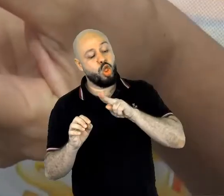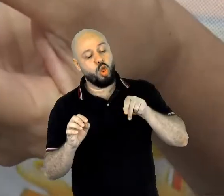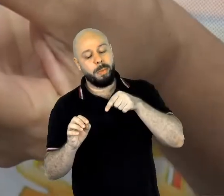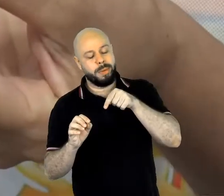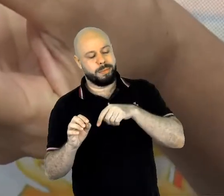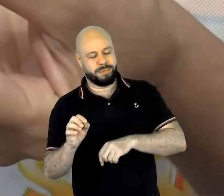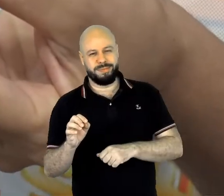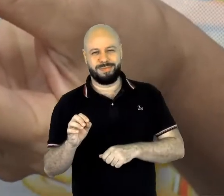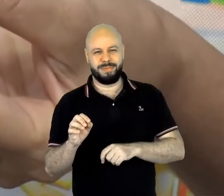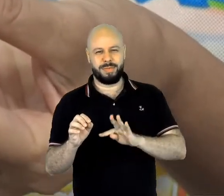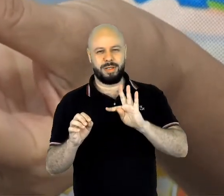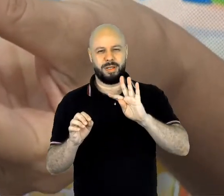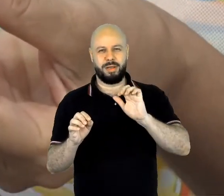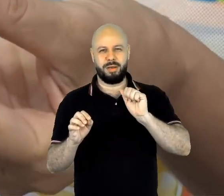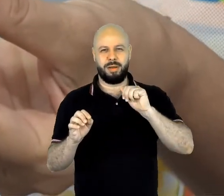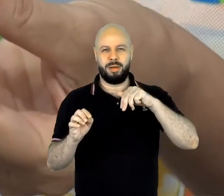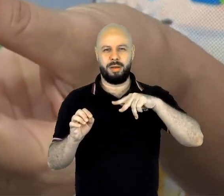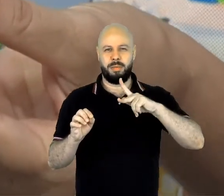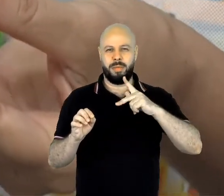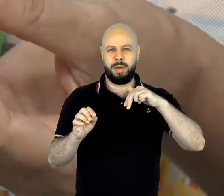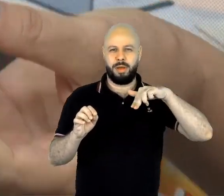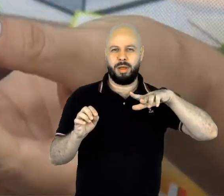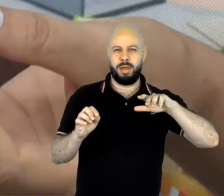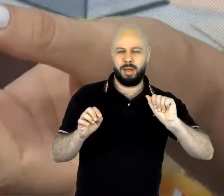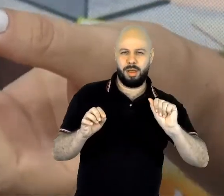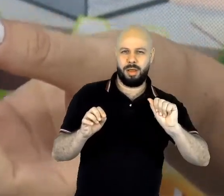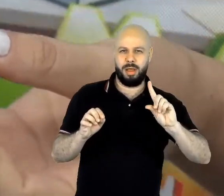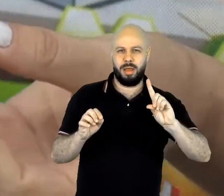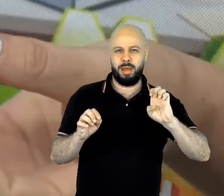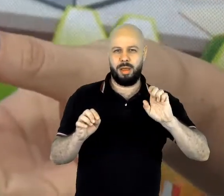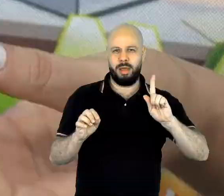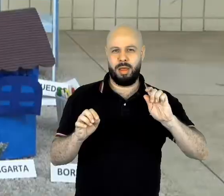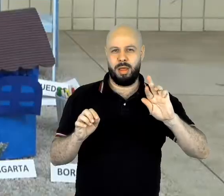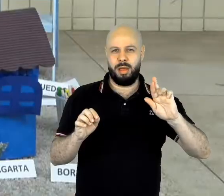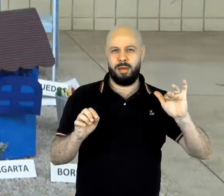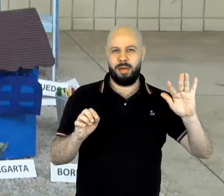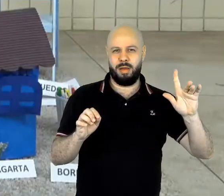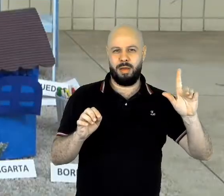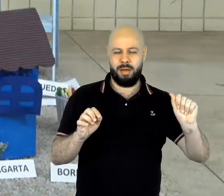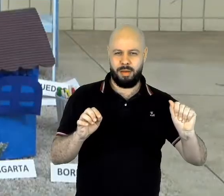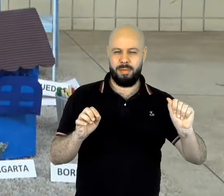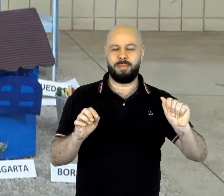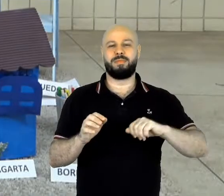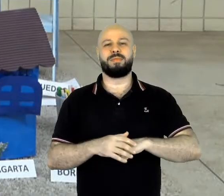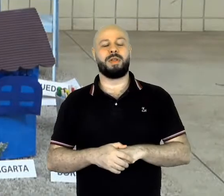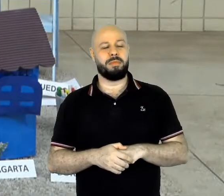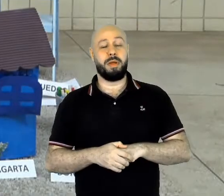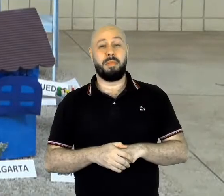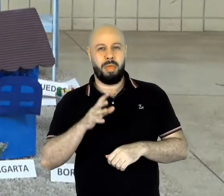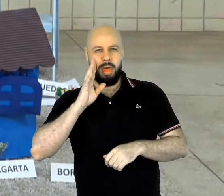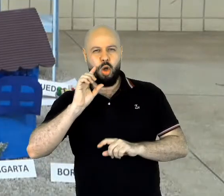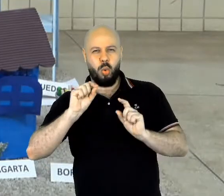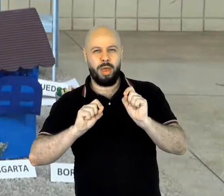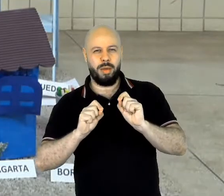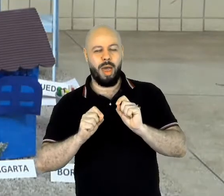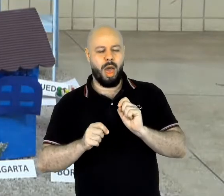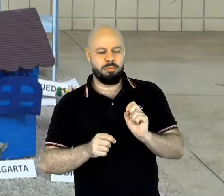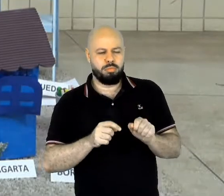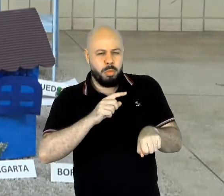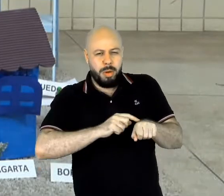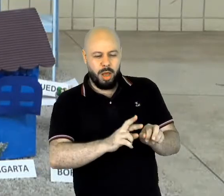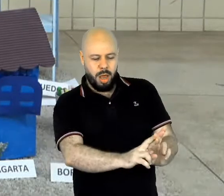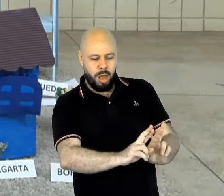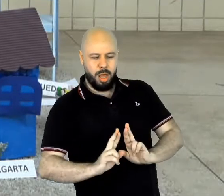objeto, tampinhas de garrafa. Uma dica bem legal é que quando a criança estiver respondendo o